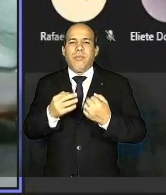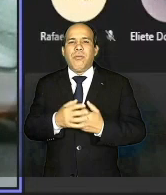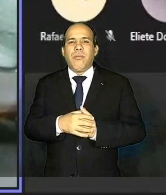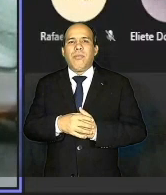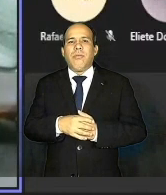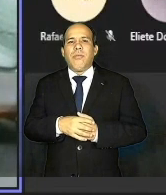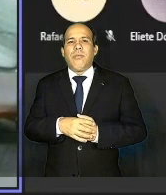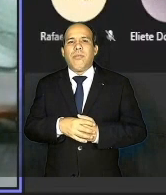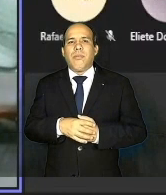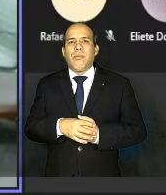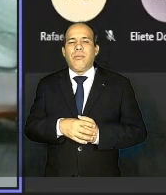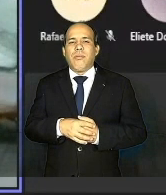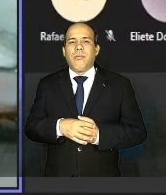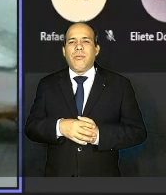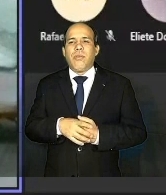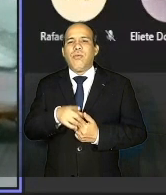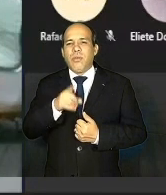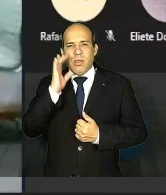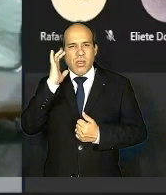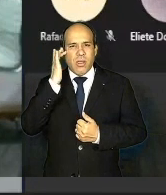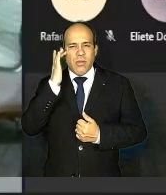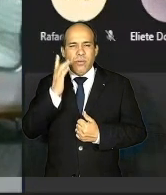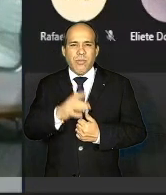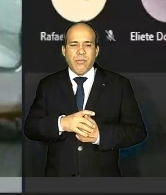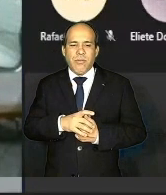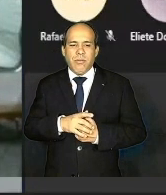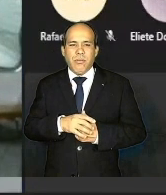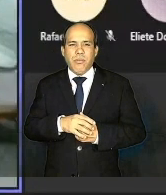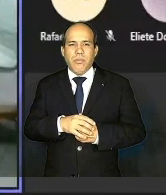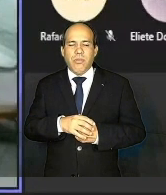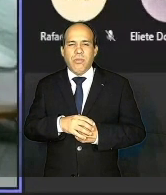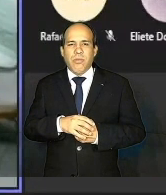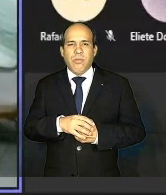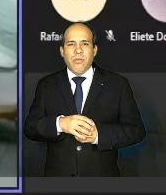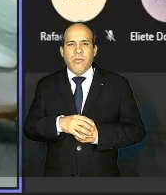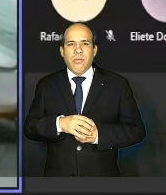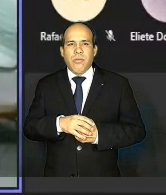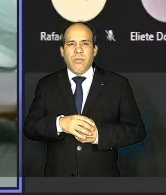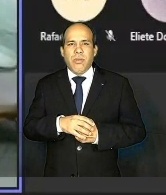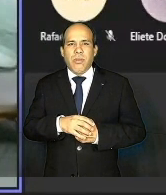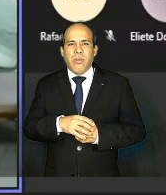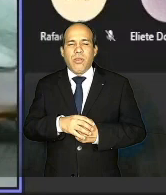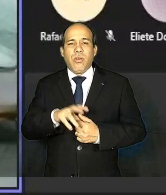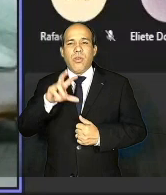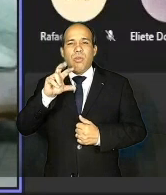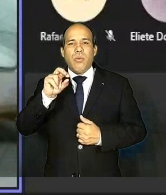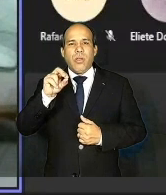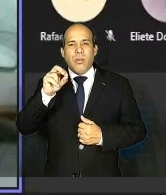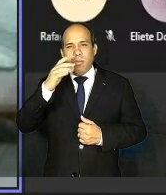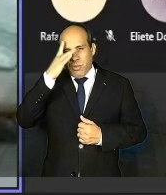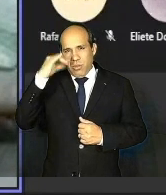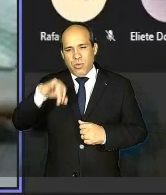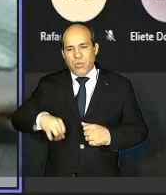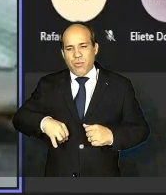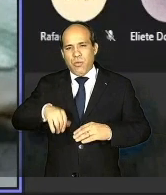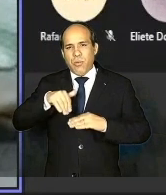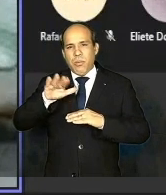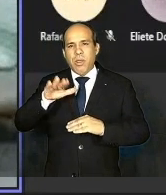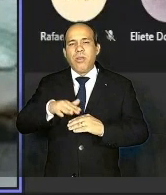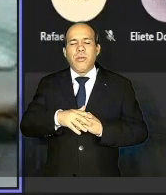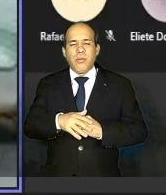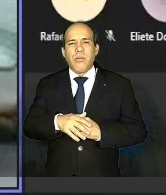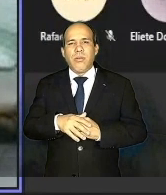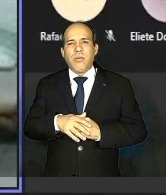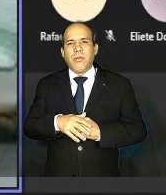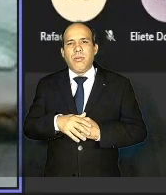E vai ficar em família no final, viu? O que você acha? Não, 50 para quem